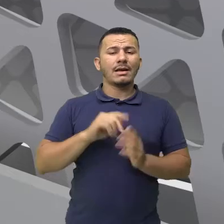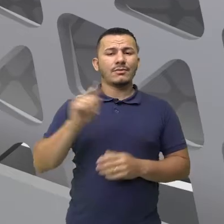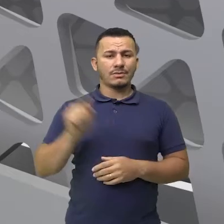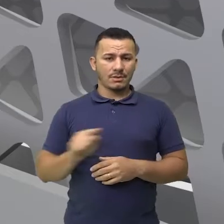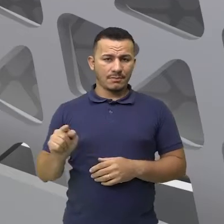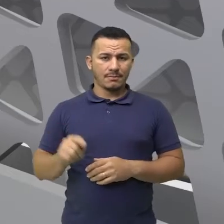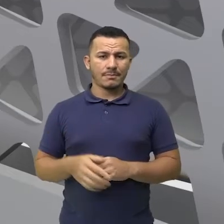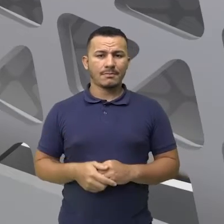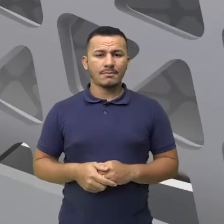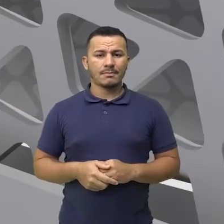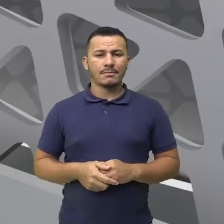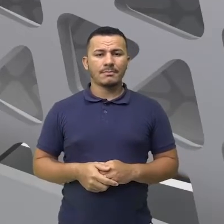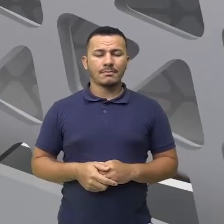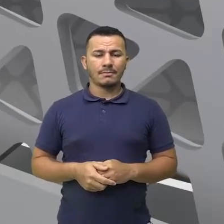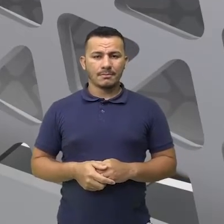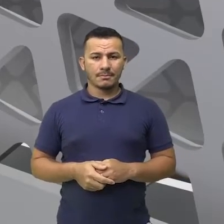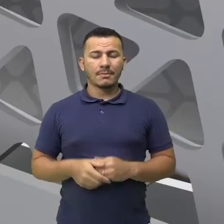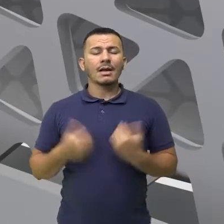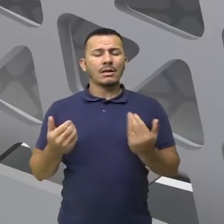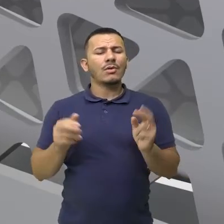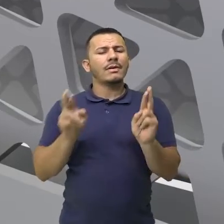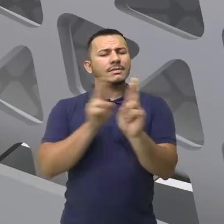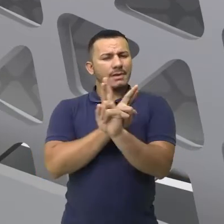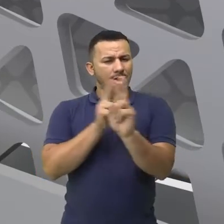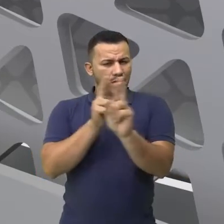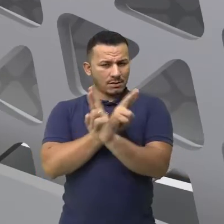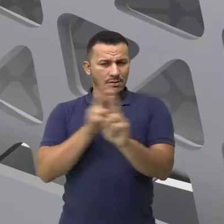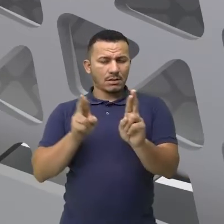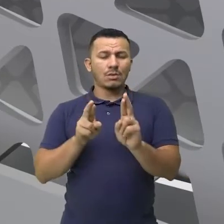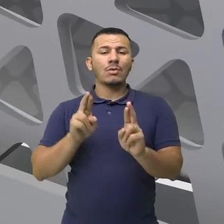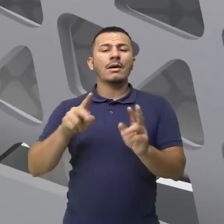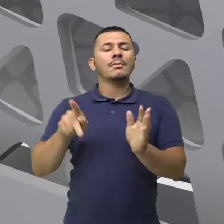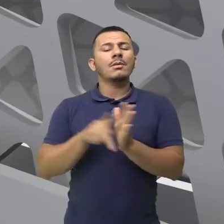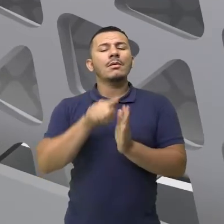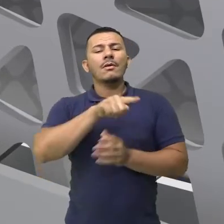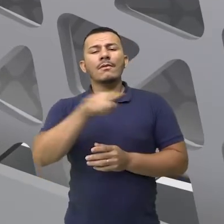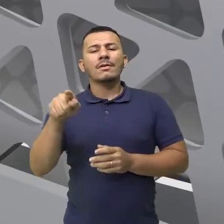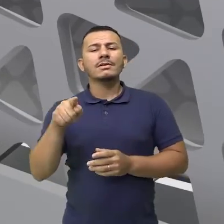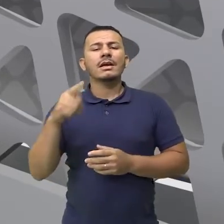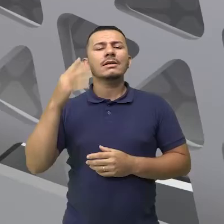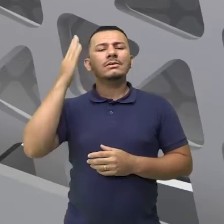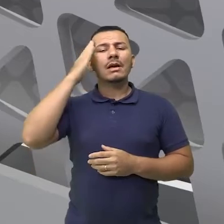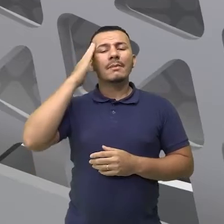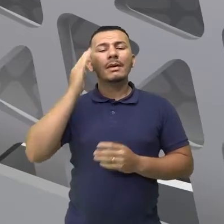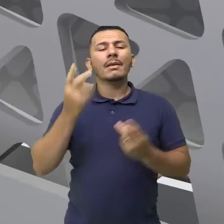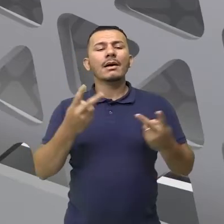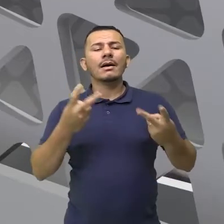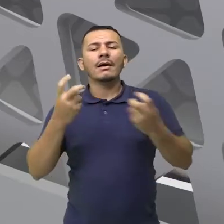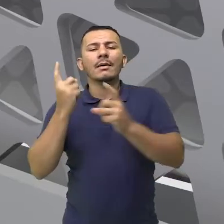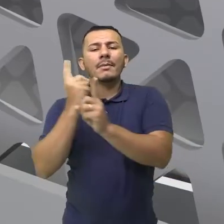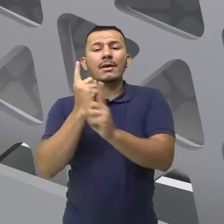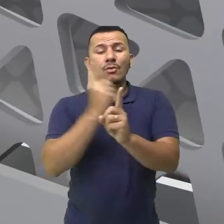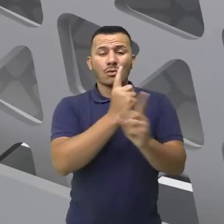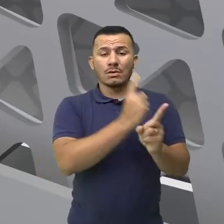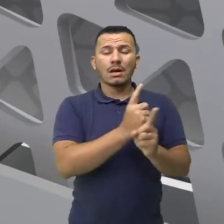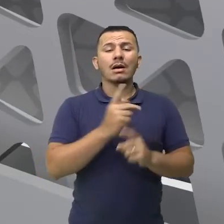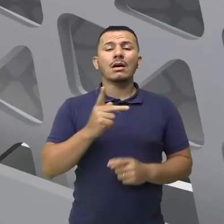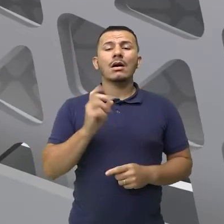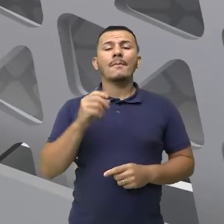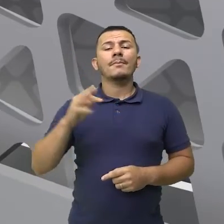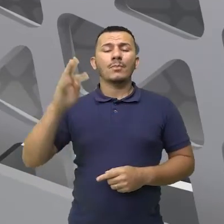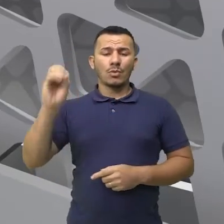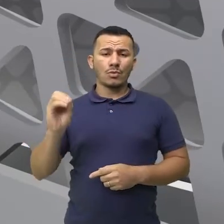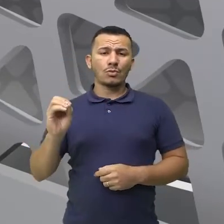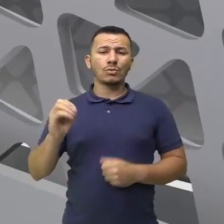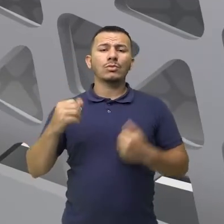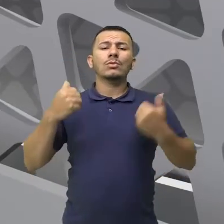Z. Essa associação serve para você se situar com a questão do ponto, em que